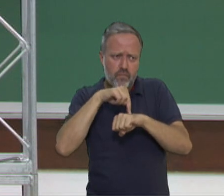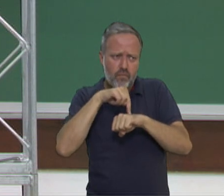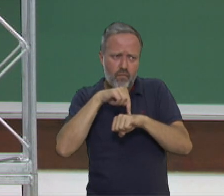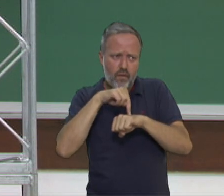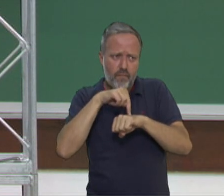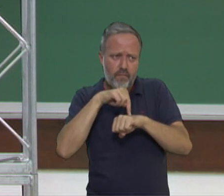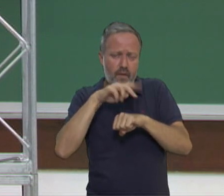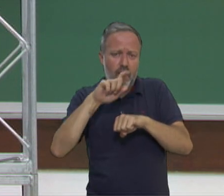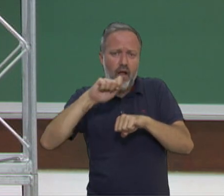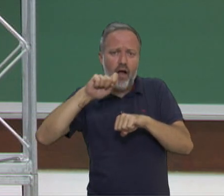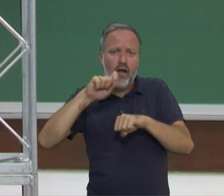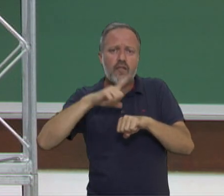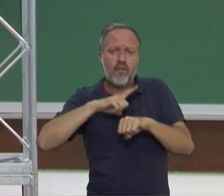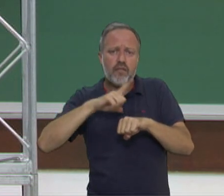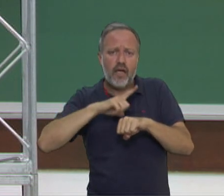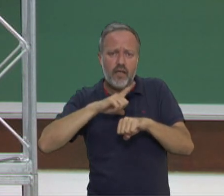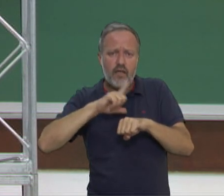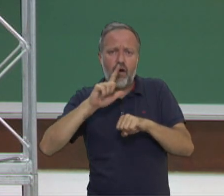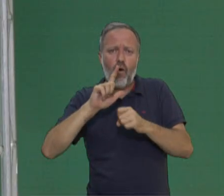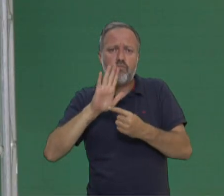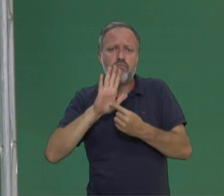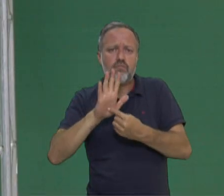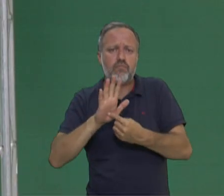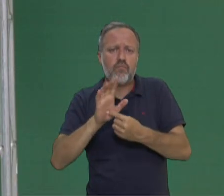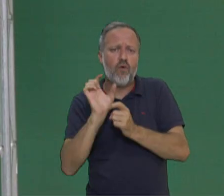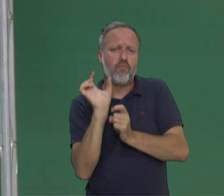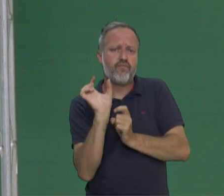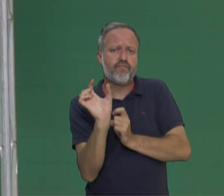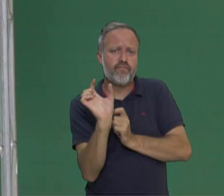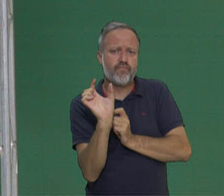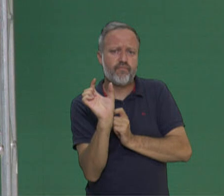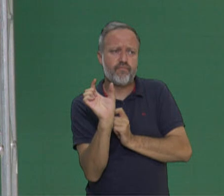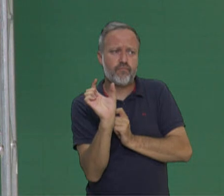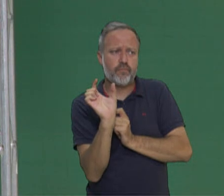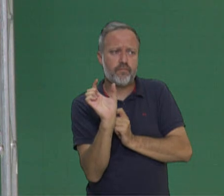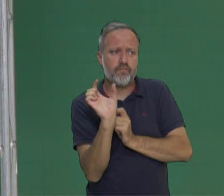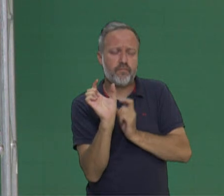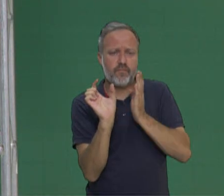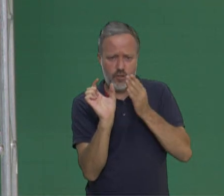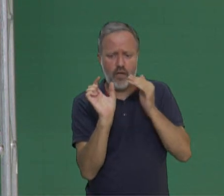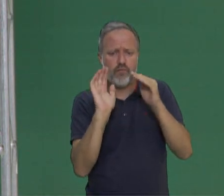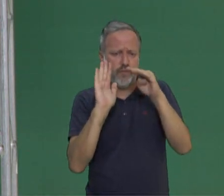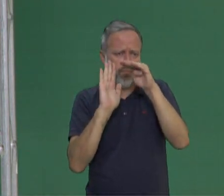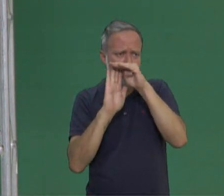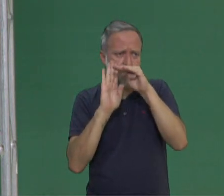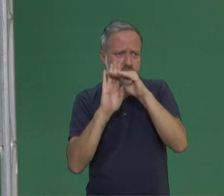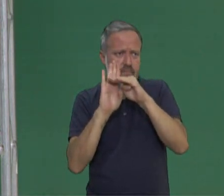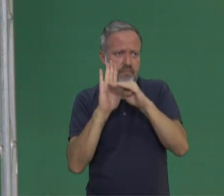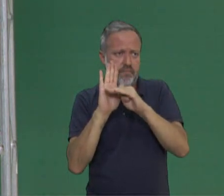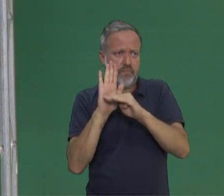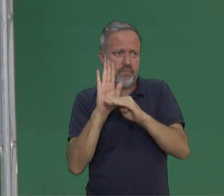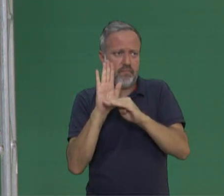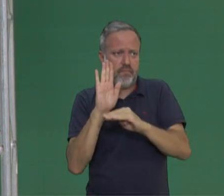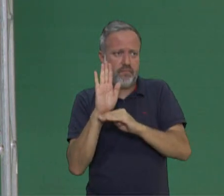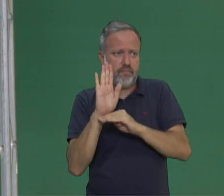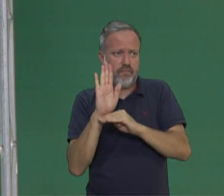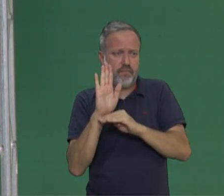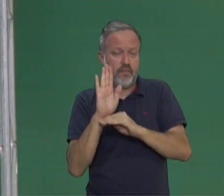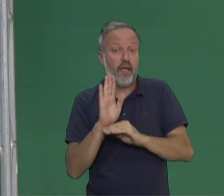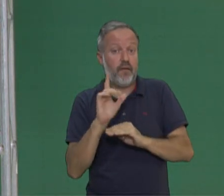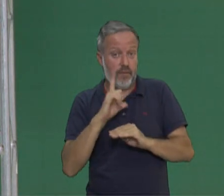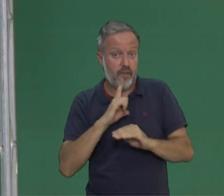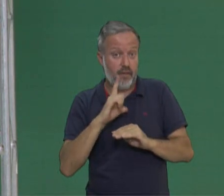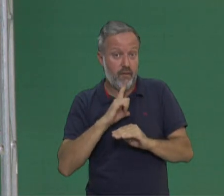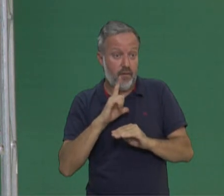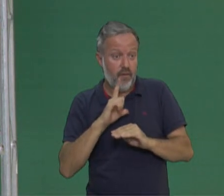criou símbolos para dizer que estamos falando daquele elemento. Já conversamos sobre as regras por símbolos. Ele pode ter uma letra